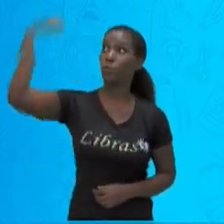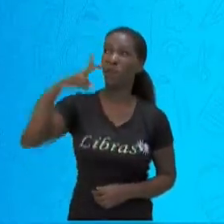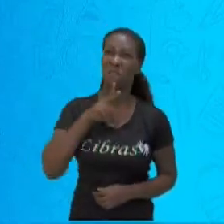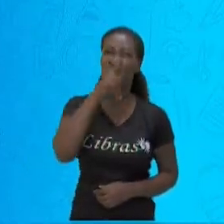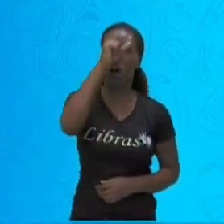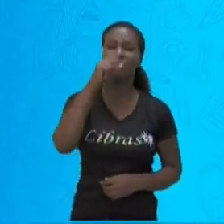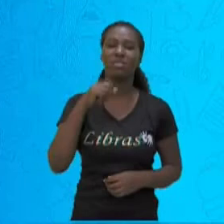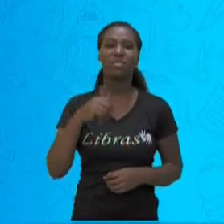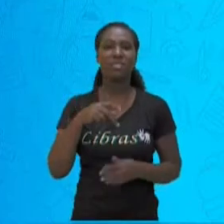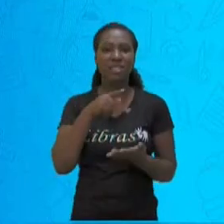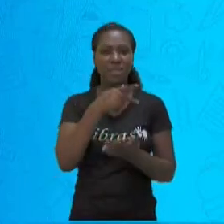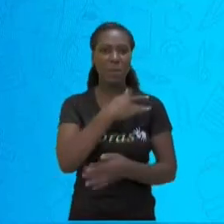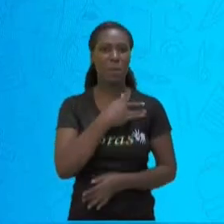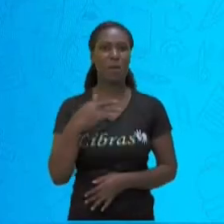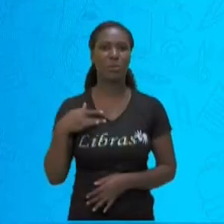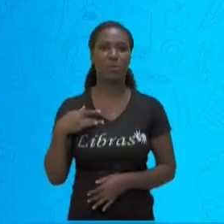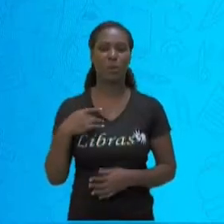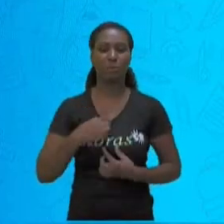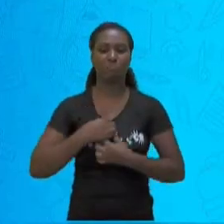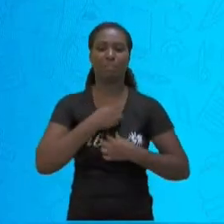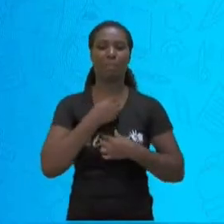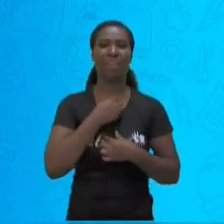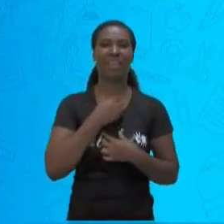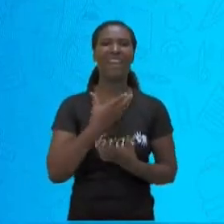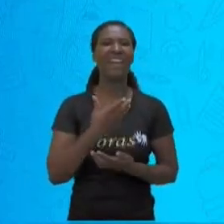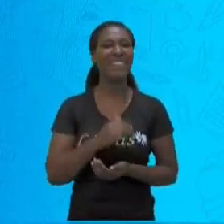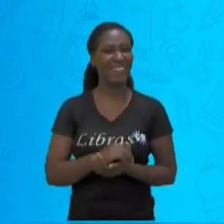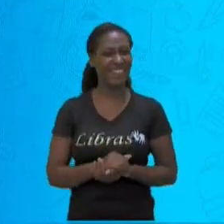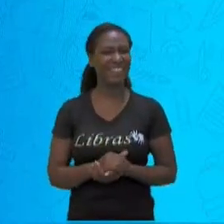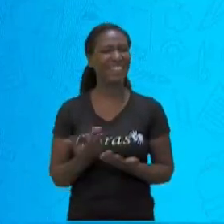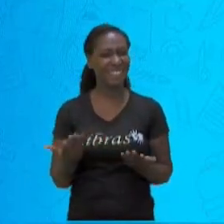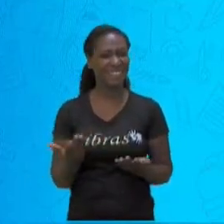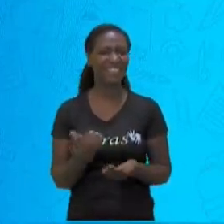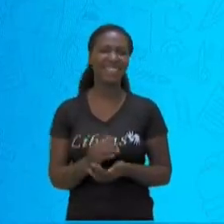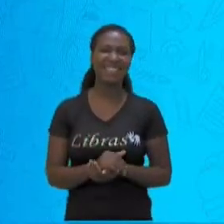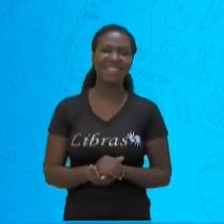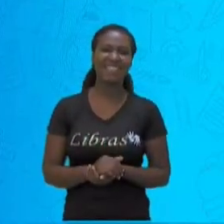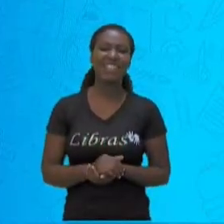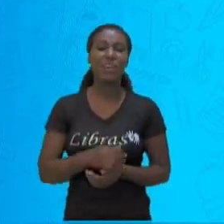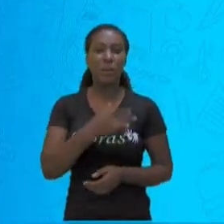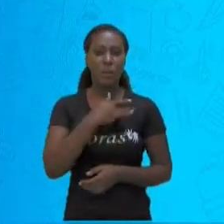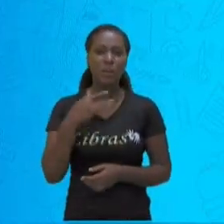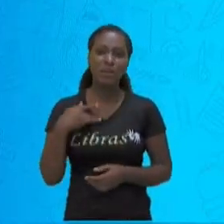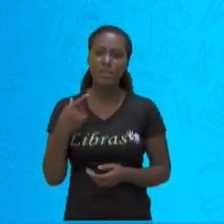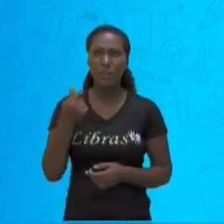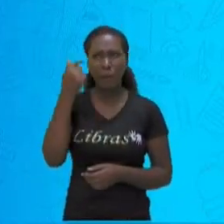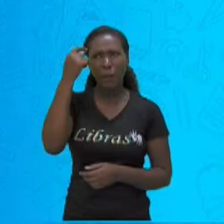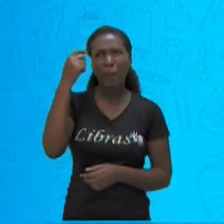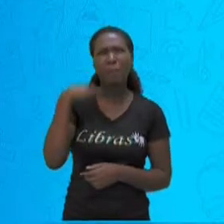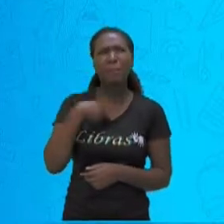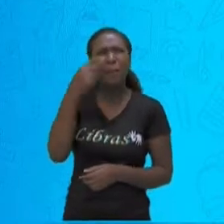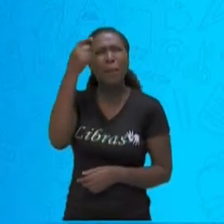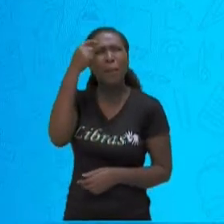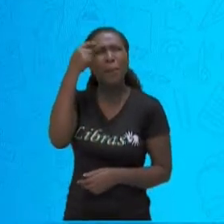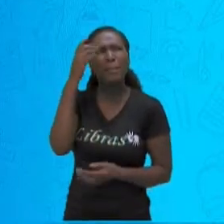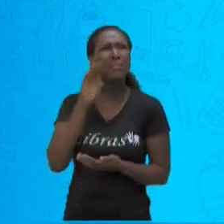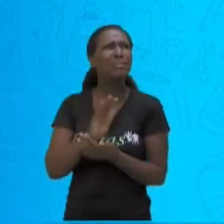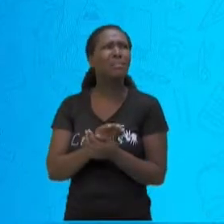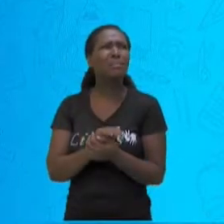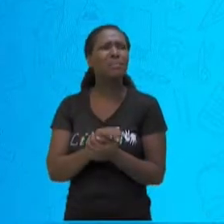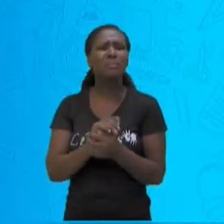Às vezes eu fico pensando, o que que uma bermuda e uma camiseta ia influenciar